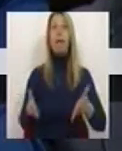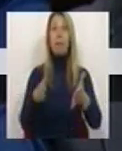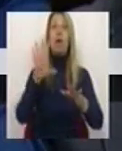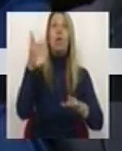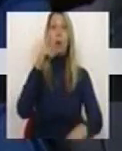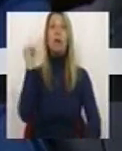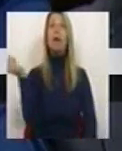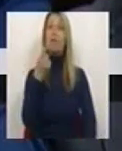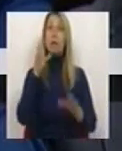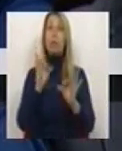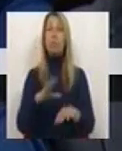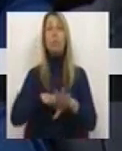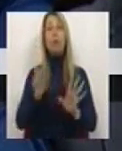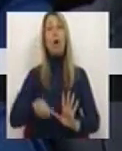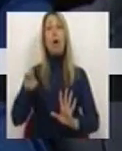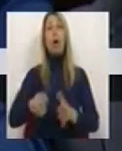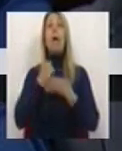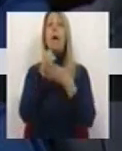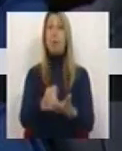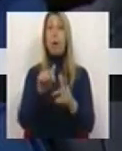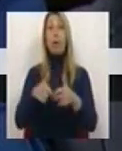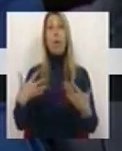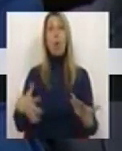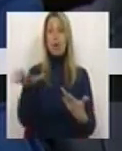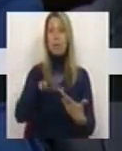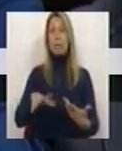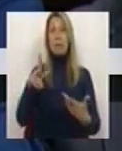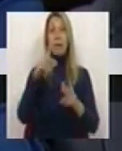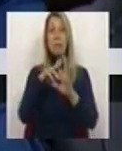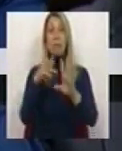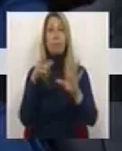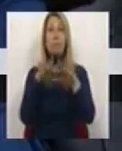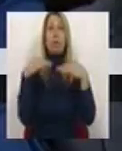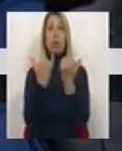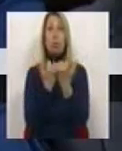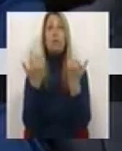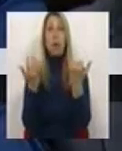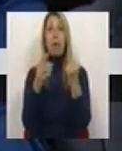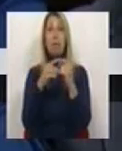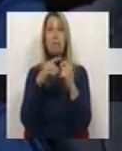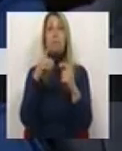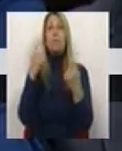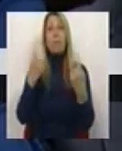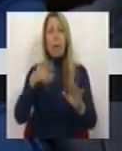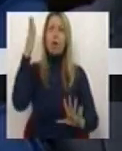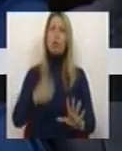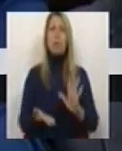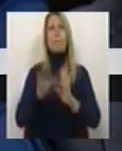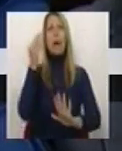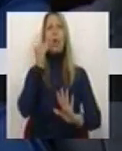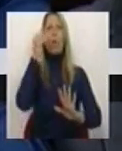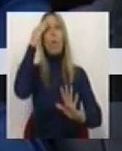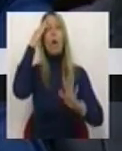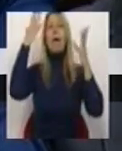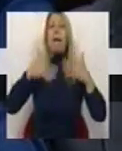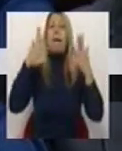renda apoiada e, por isso, hoje, nos bairros sociais, há um pouco mais de justiça no cálculo da renda. Mas o regime de